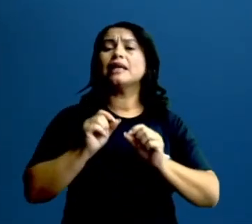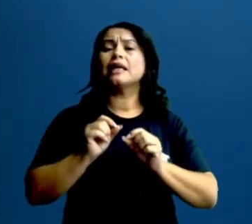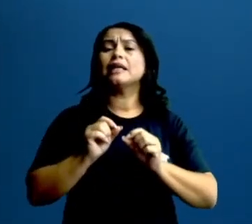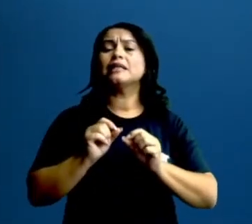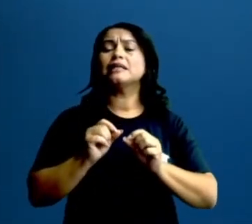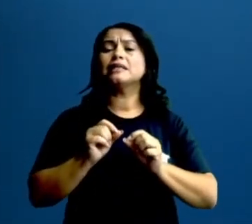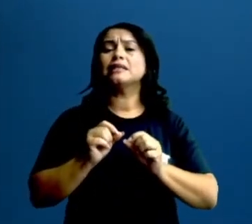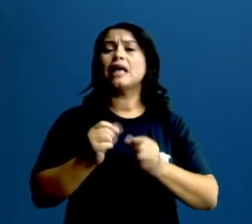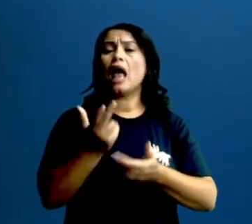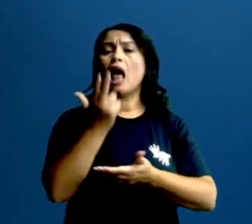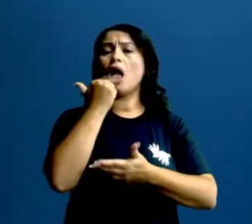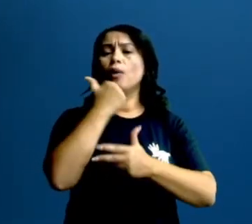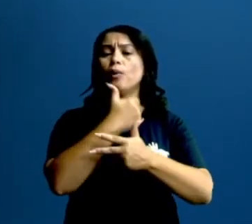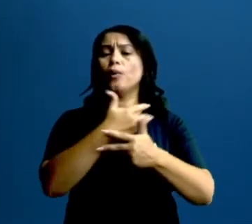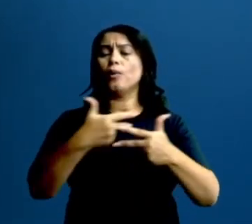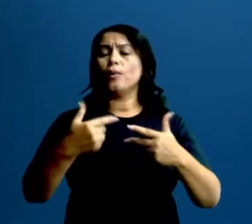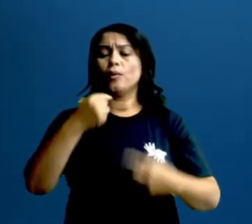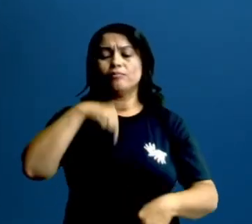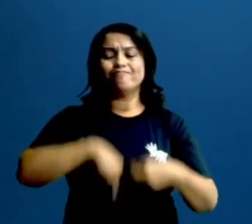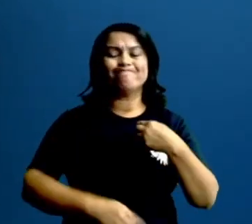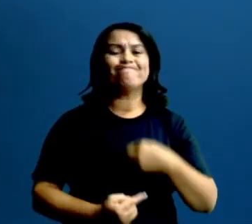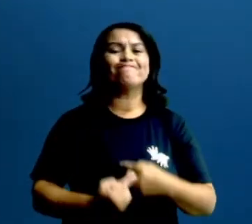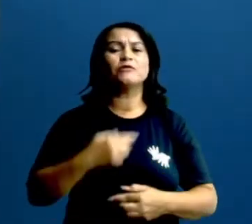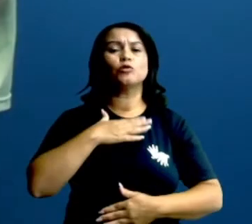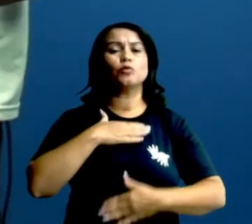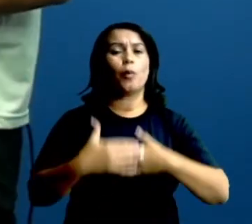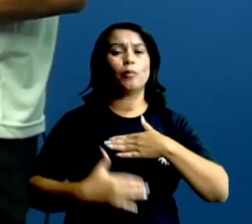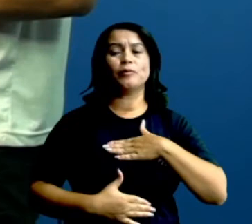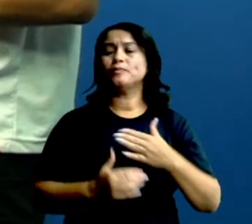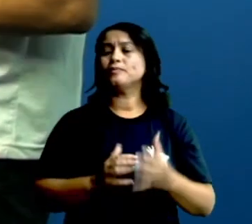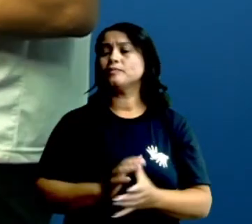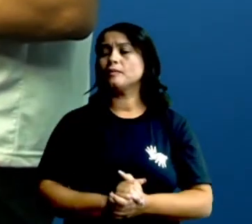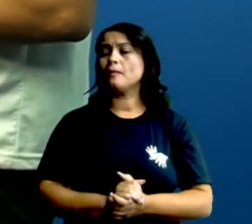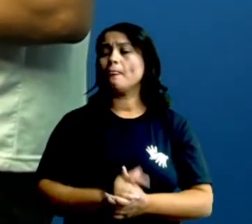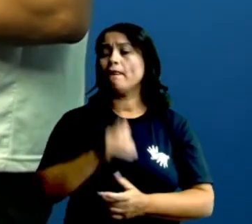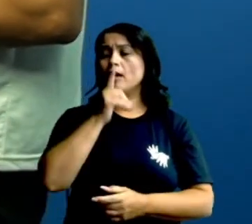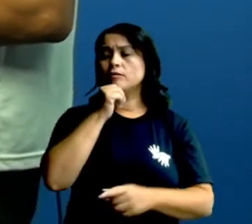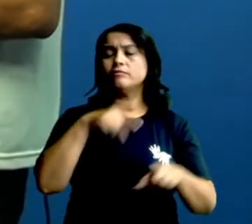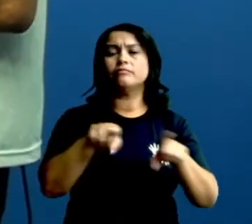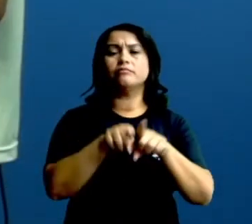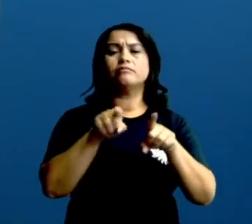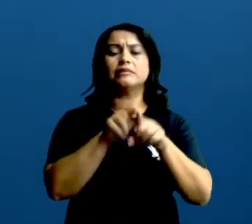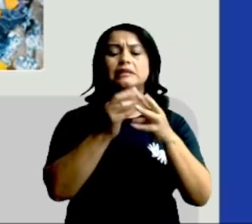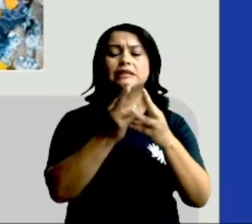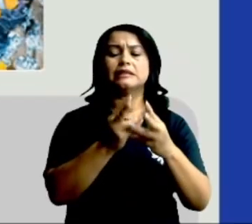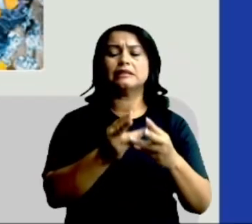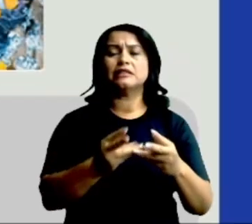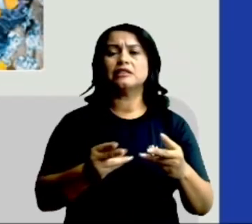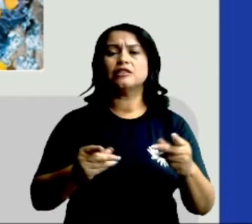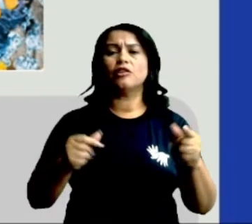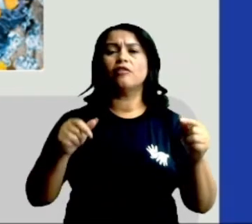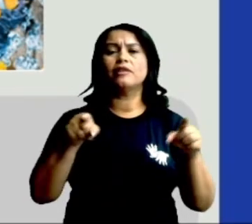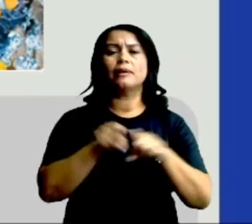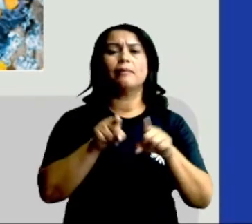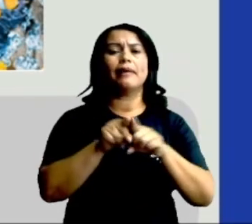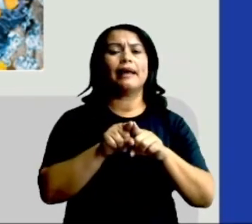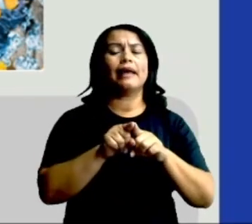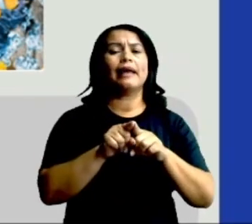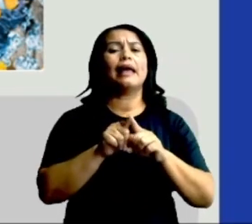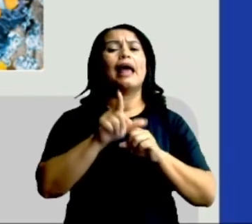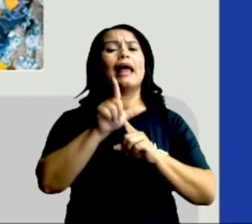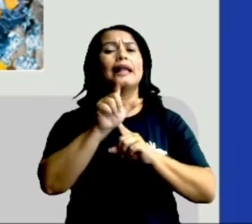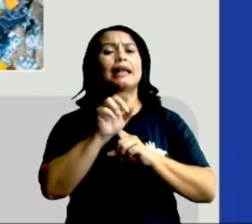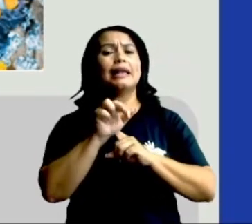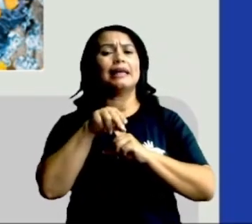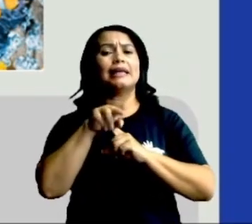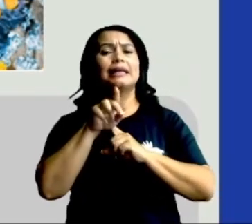absorção dos nutrientes pelo nosso organismo, tá certo? A água também dissolve líquidos e gases.